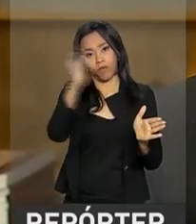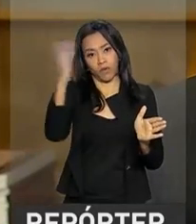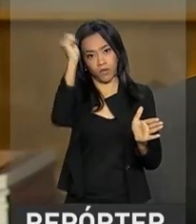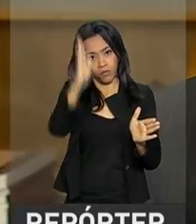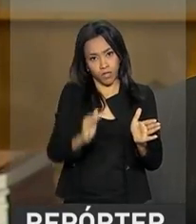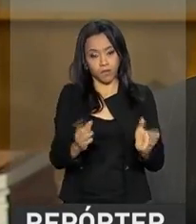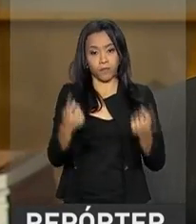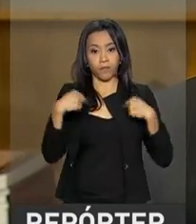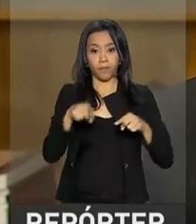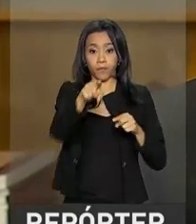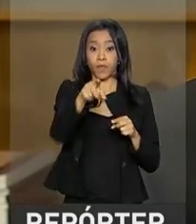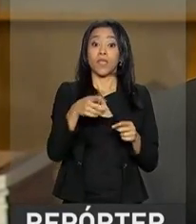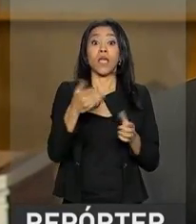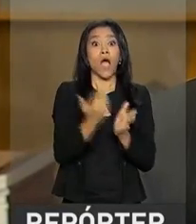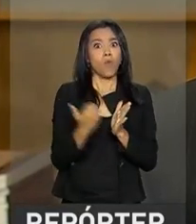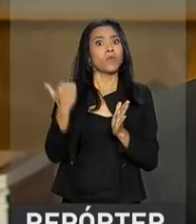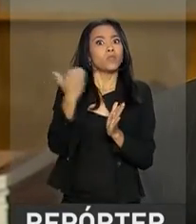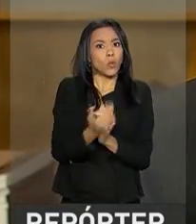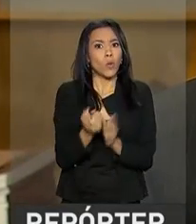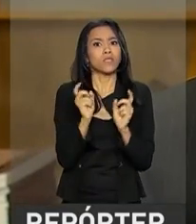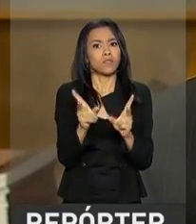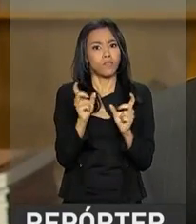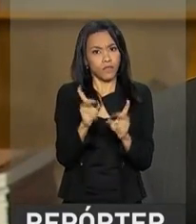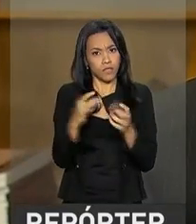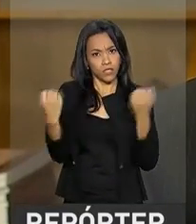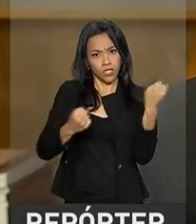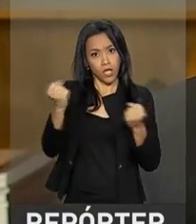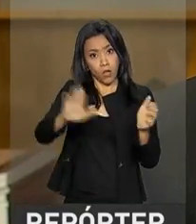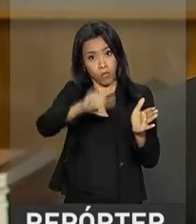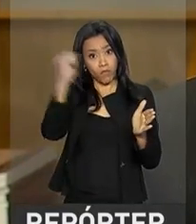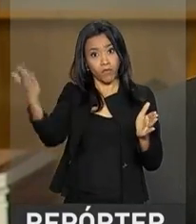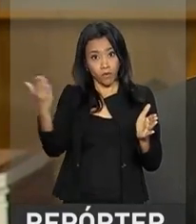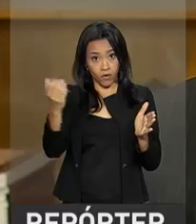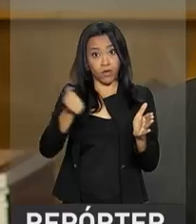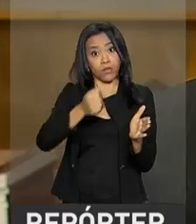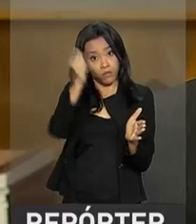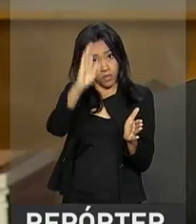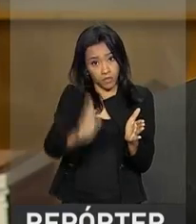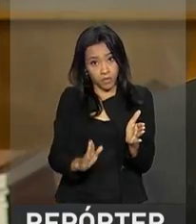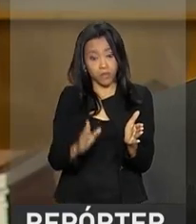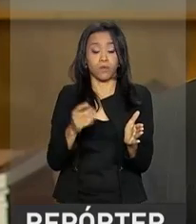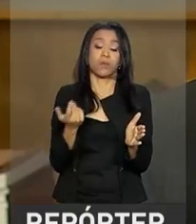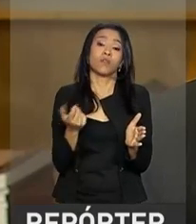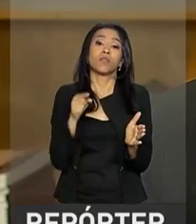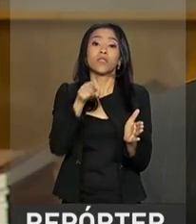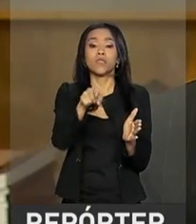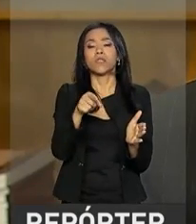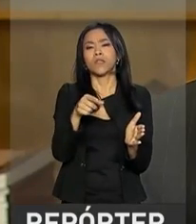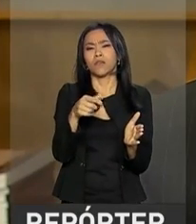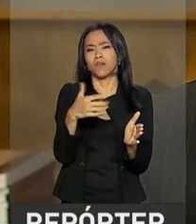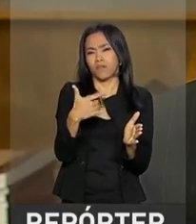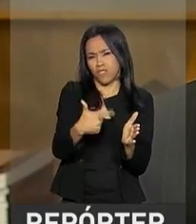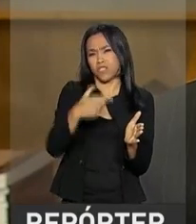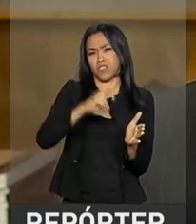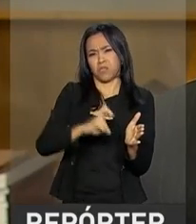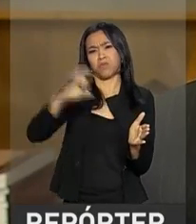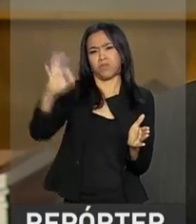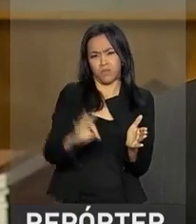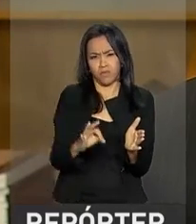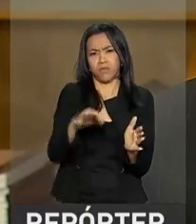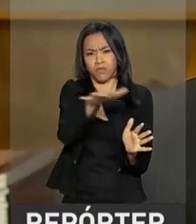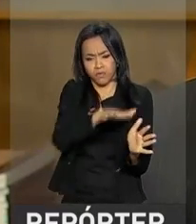exportações cresceram menos do que o crescimento do mercado interno, mas ela se mantém naquele patamar em torno de 25%,